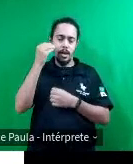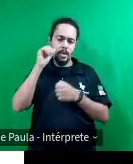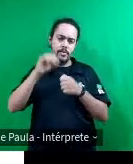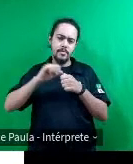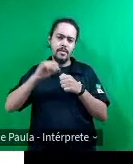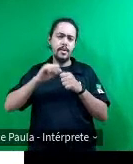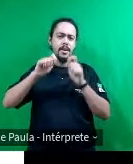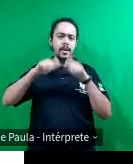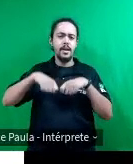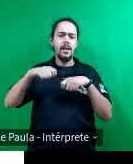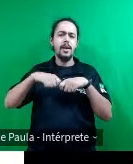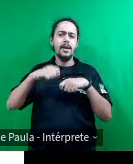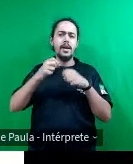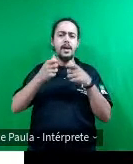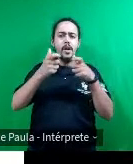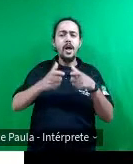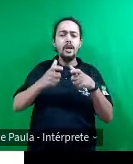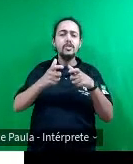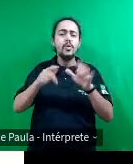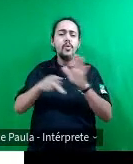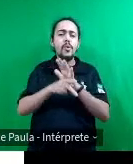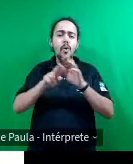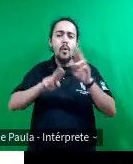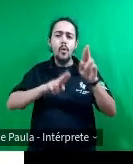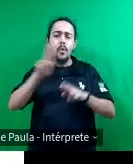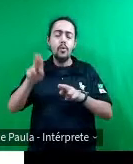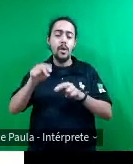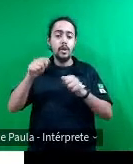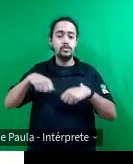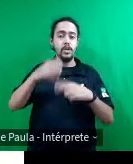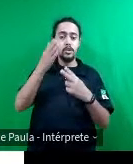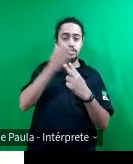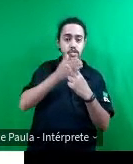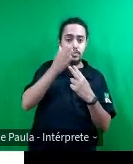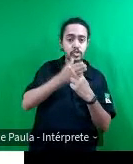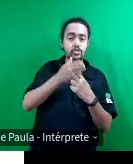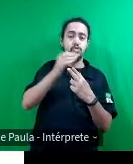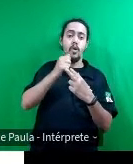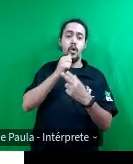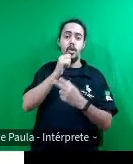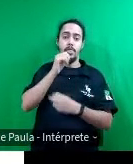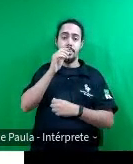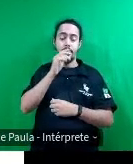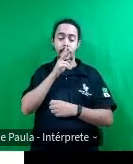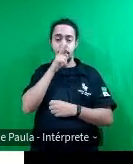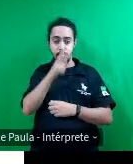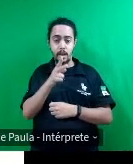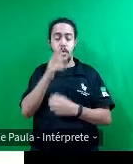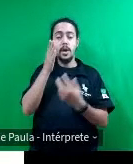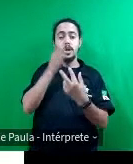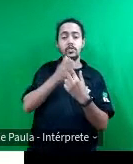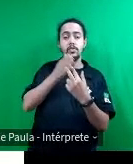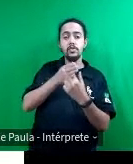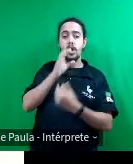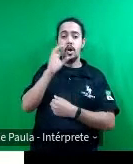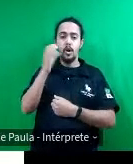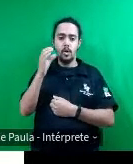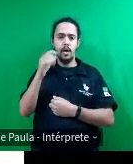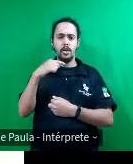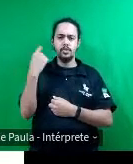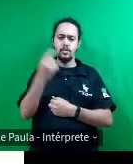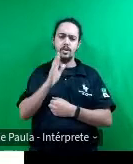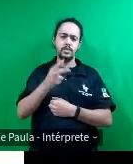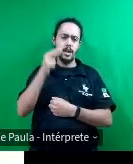circuitos, utilizando as ferramentas de divisor de tensão e divisor de corrente, que nós já vimos aí na aula do conteúdo dessa